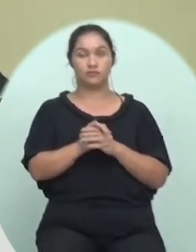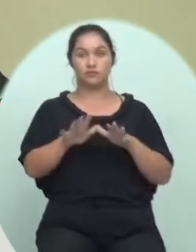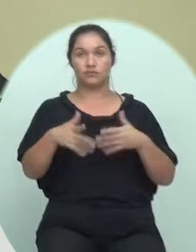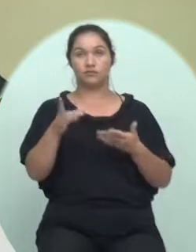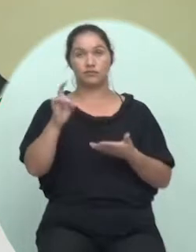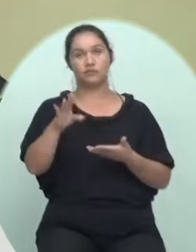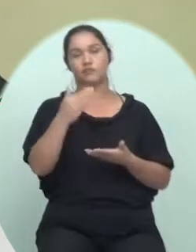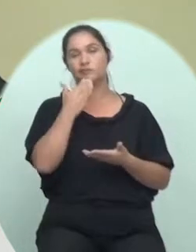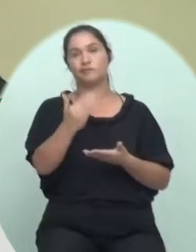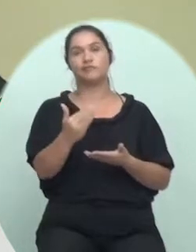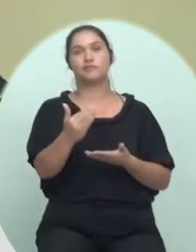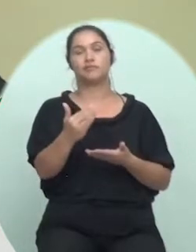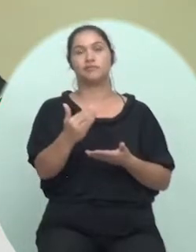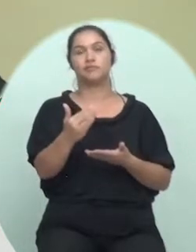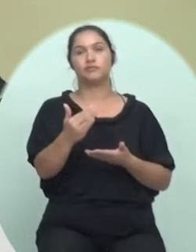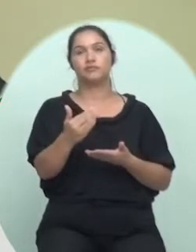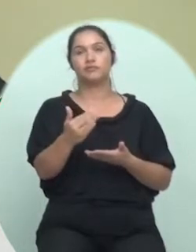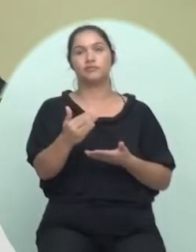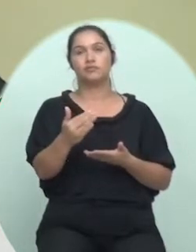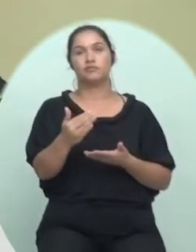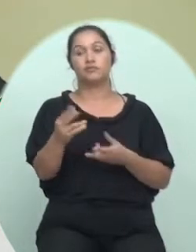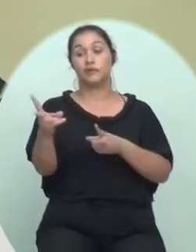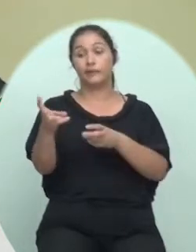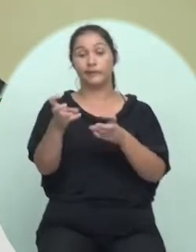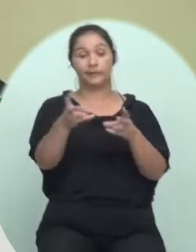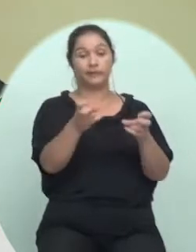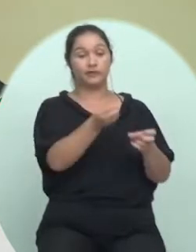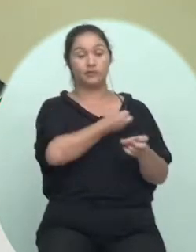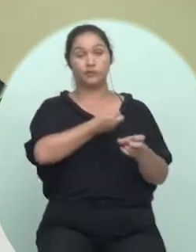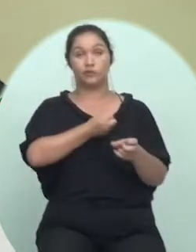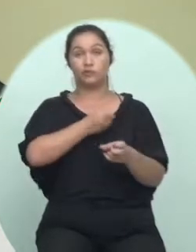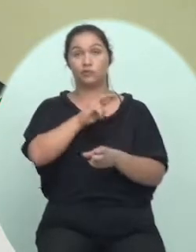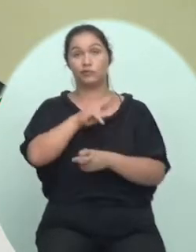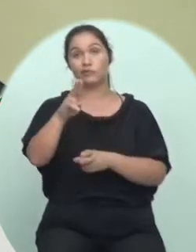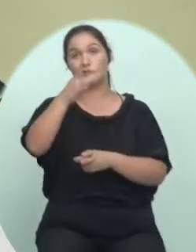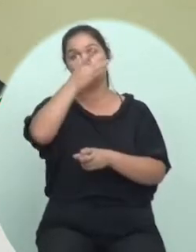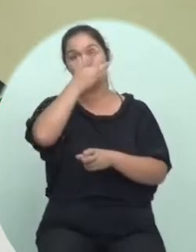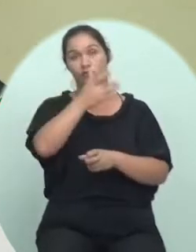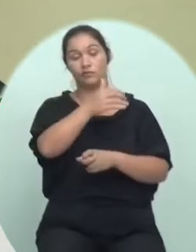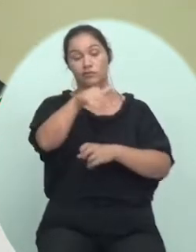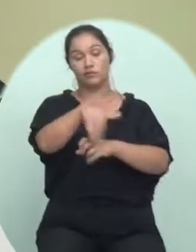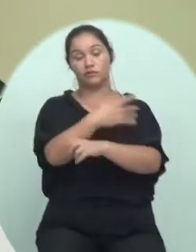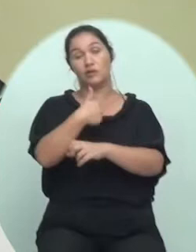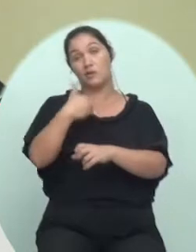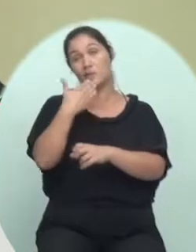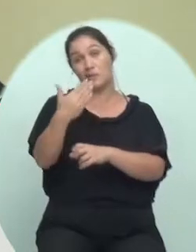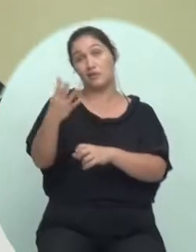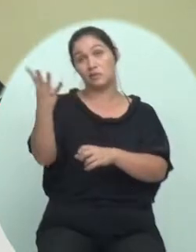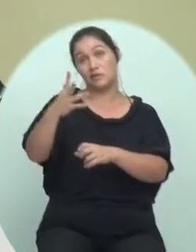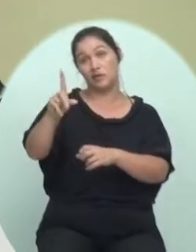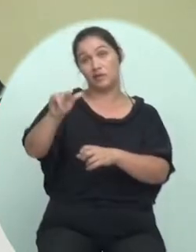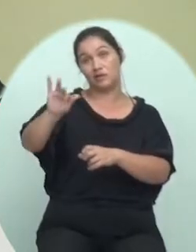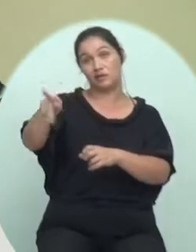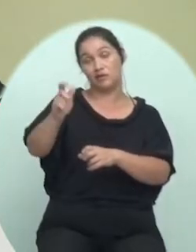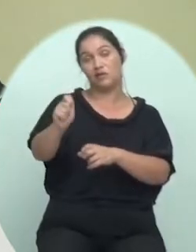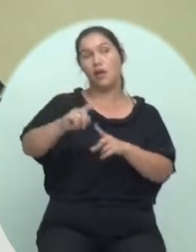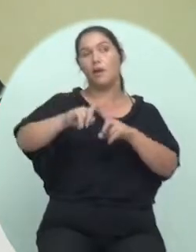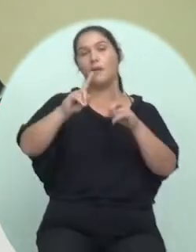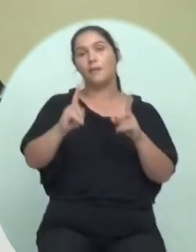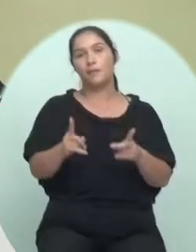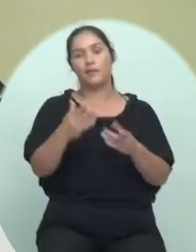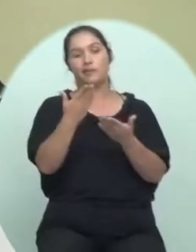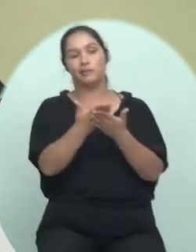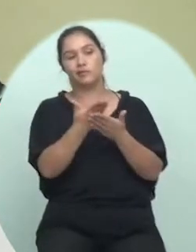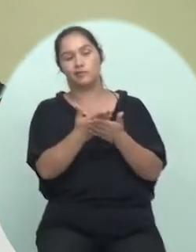isso aí, pedir realmente para que veja essa estou pedindo mais para essa nossa região lá, para que verifique, faça um